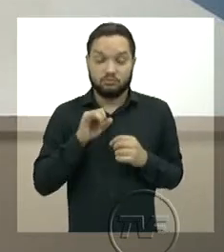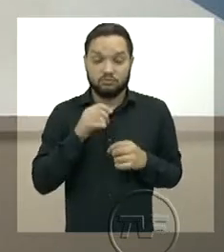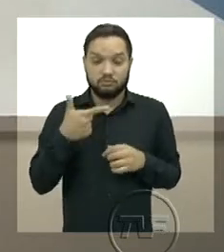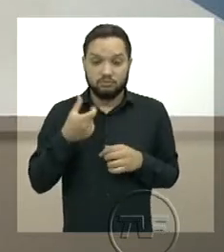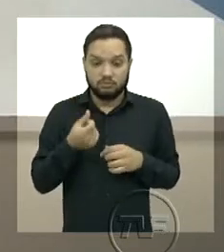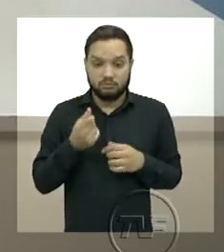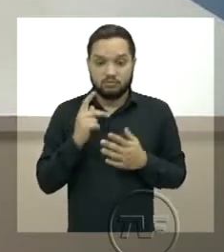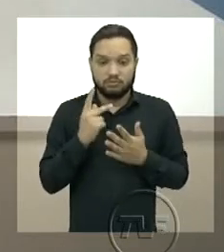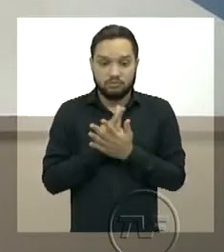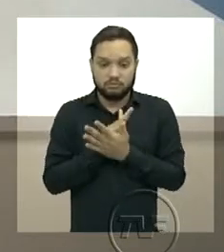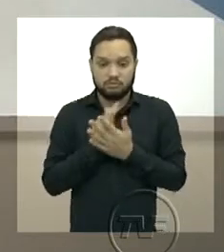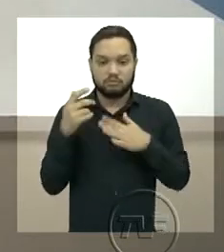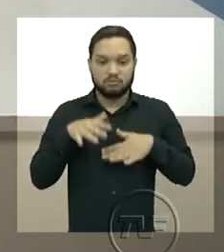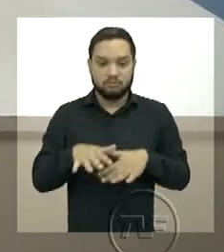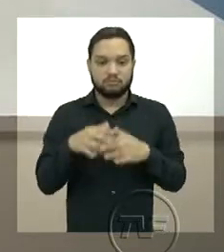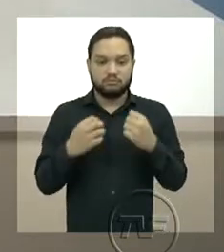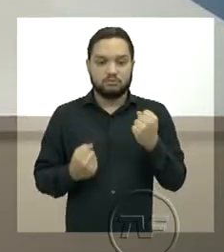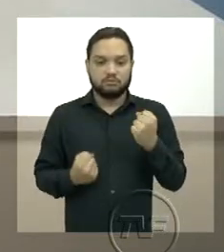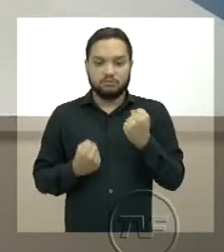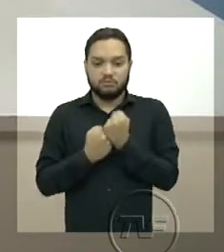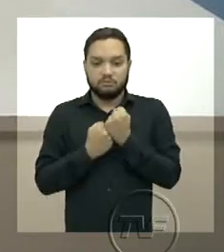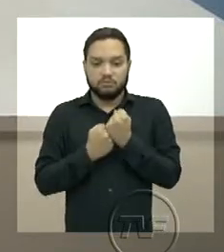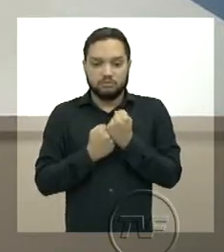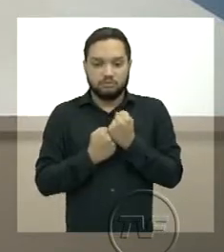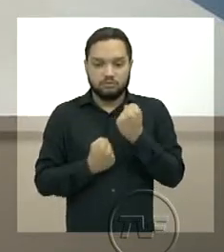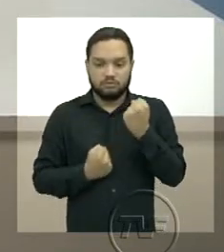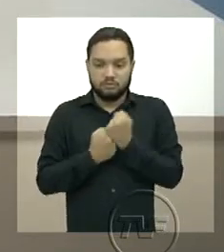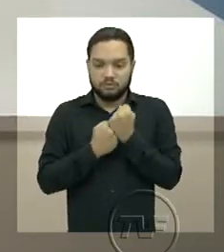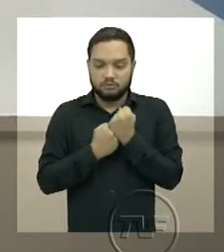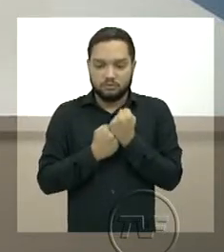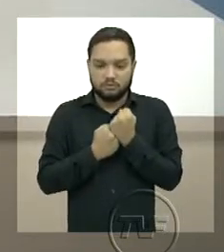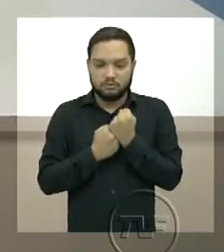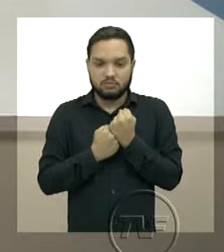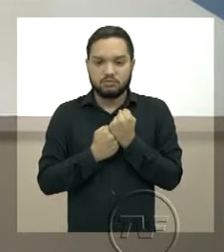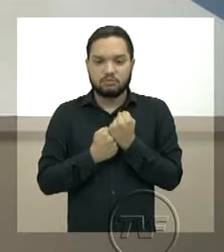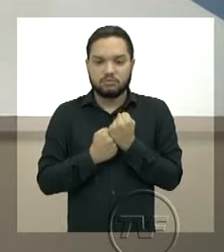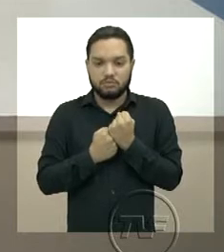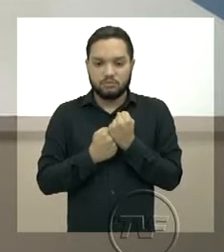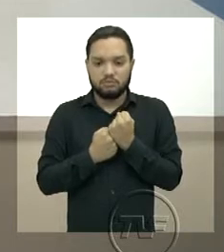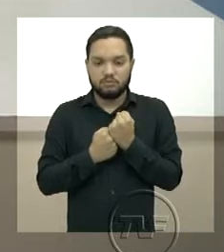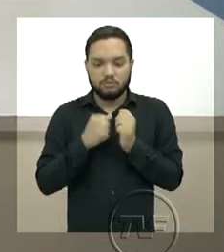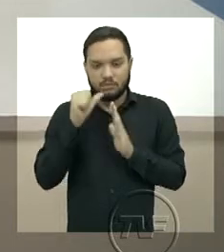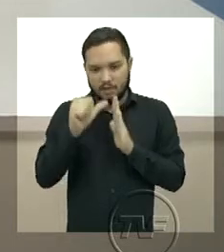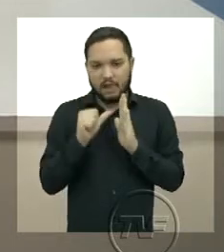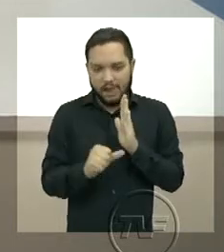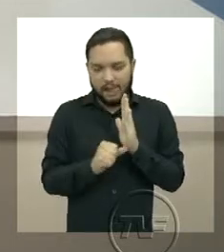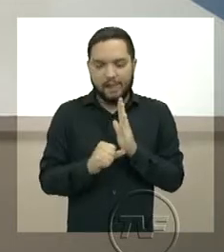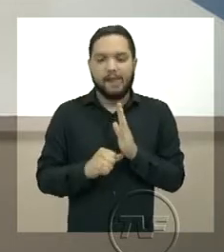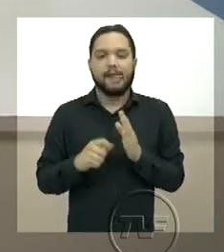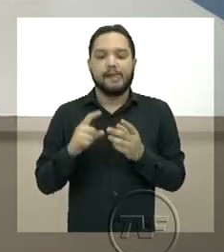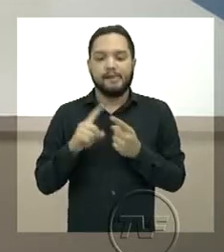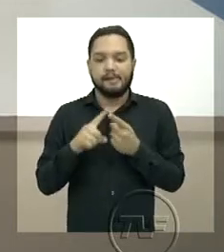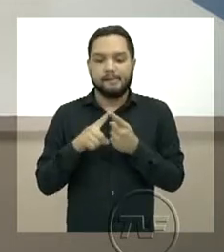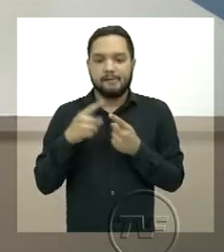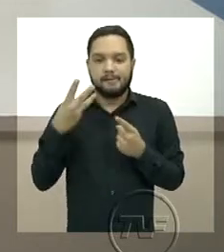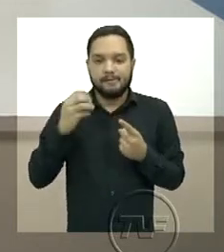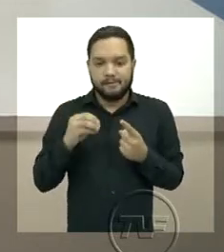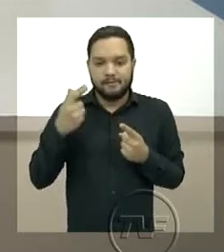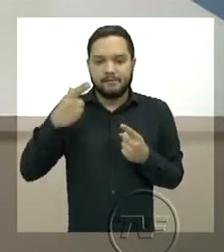uma manifestação em prol, em defesa das reformas governistas. E no dia 30, outra manifestação em todo o